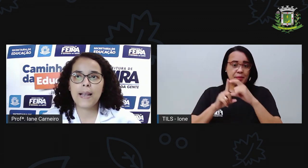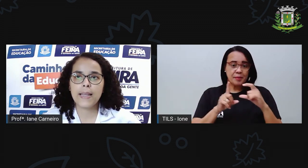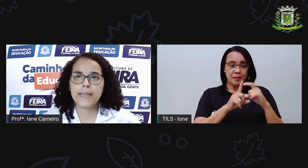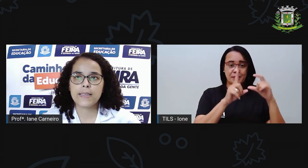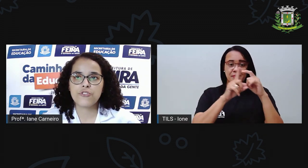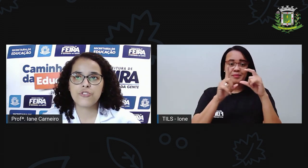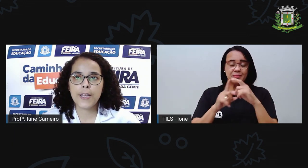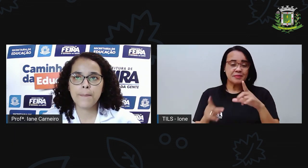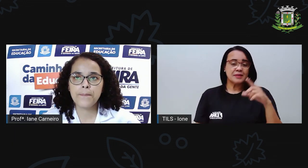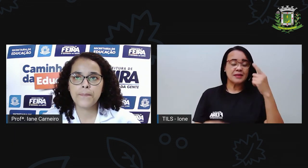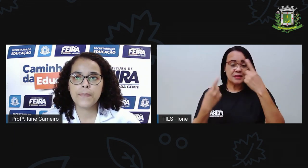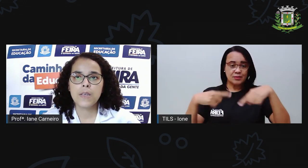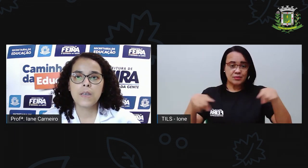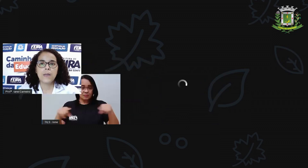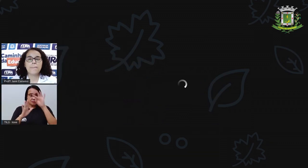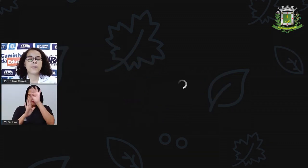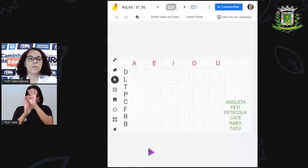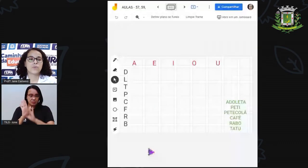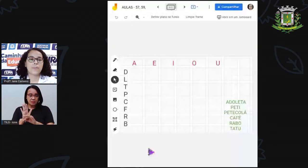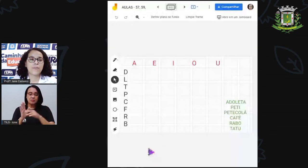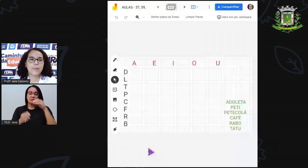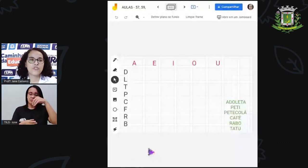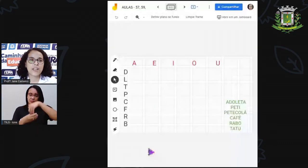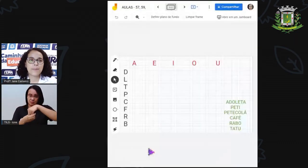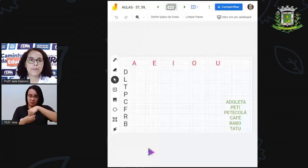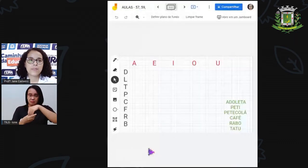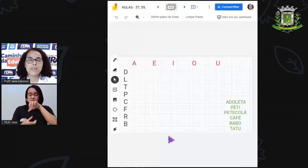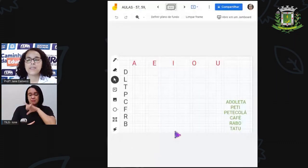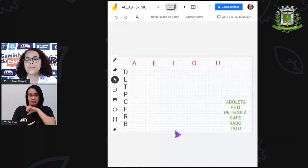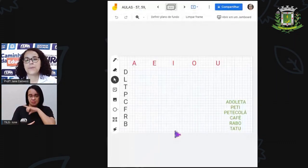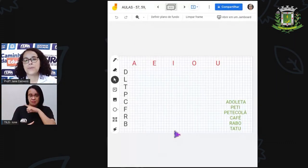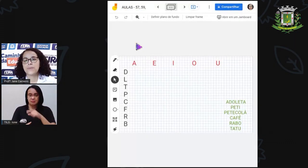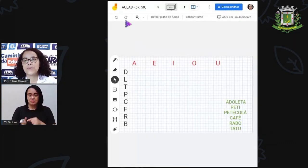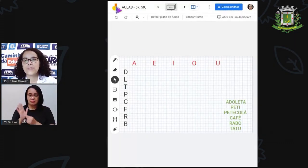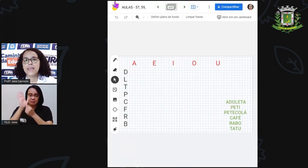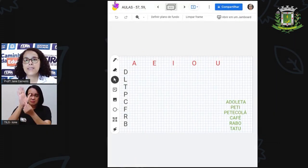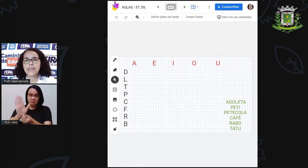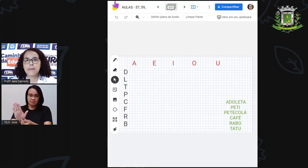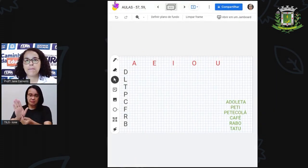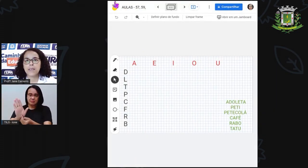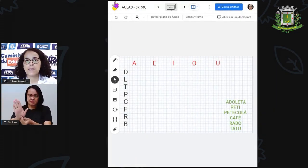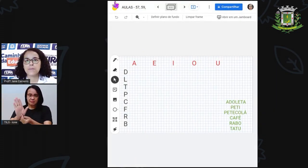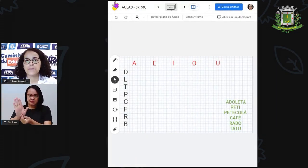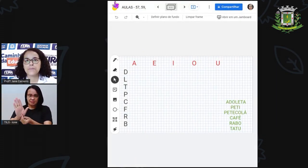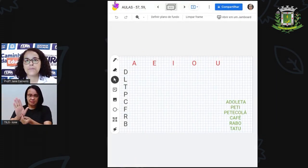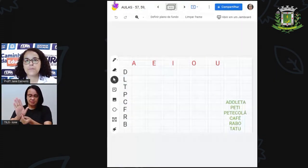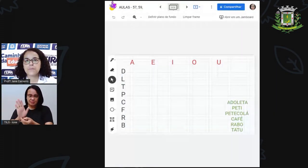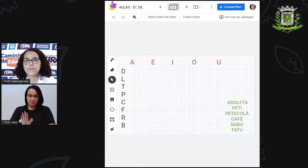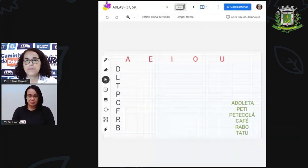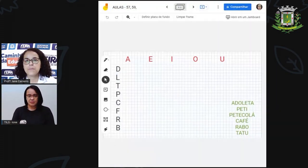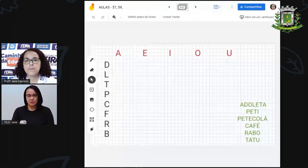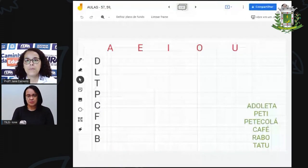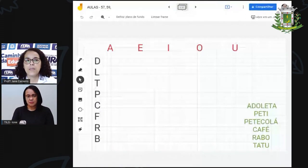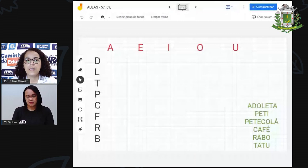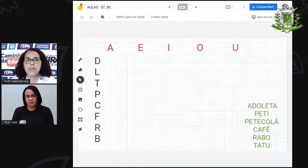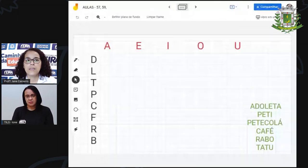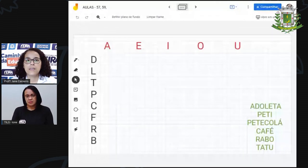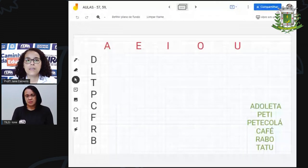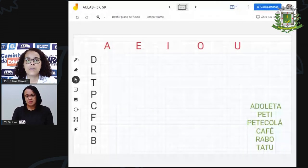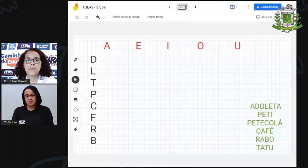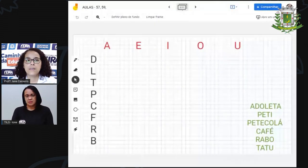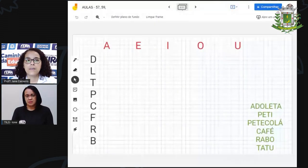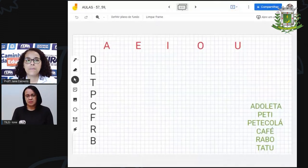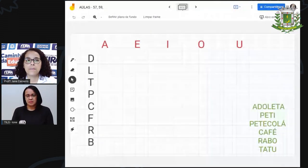nossa parlenda, tá joia? Pronto, a Pro vai mostrar aqui para vocês. Pronto, é esse aqui mesmo.